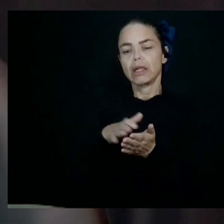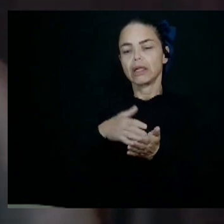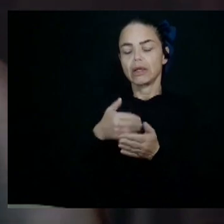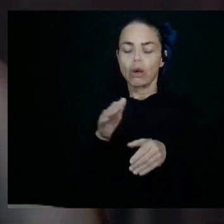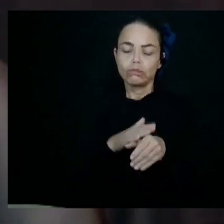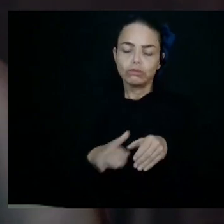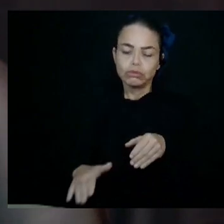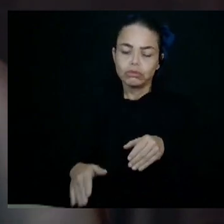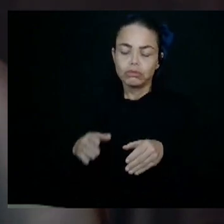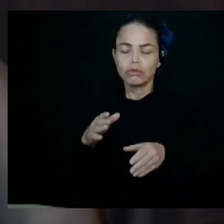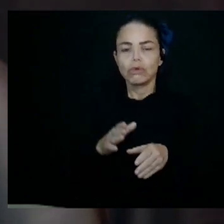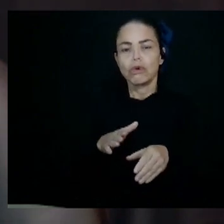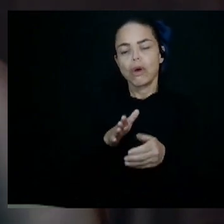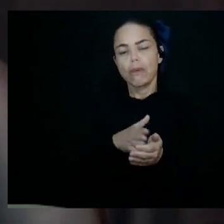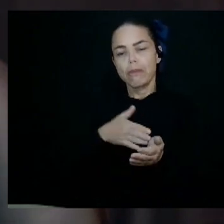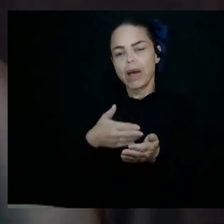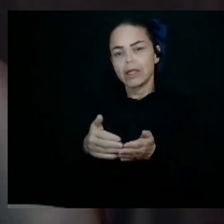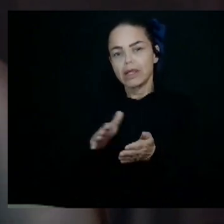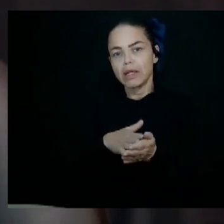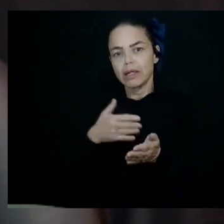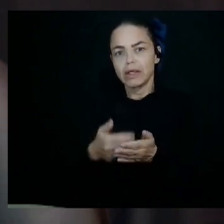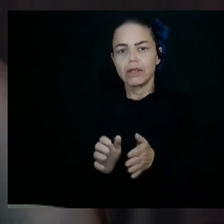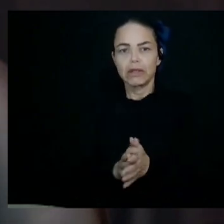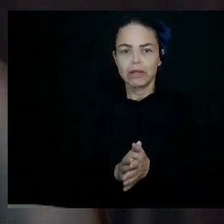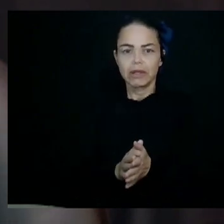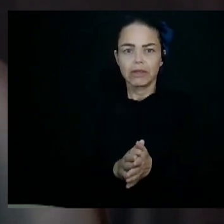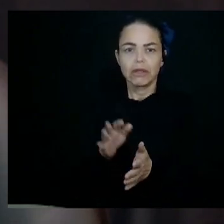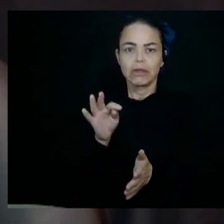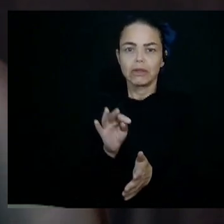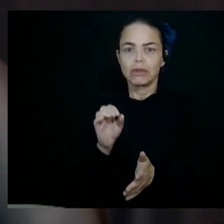sardela normal, e levei um patê de tofu.